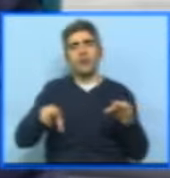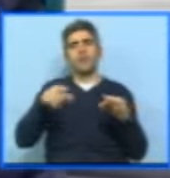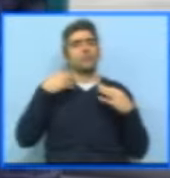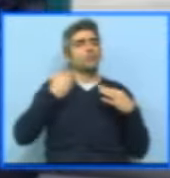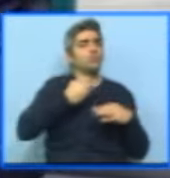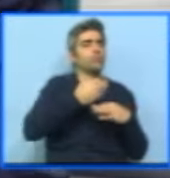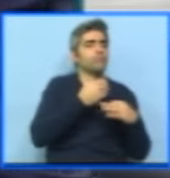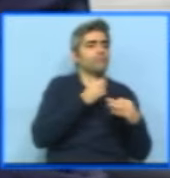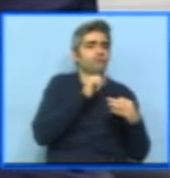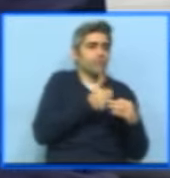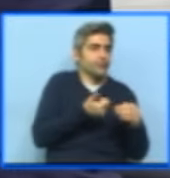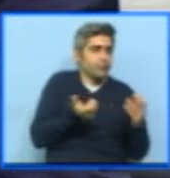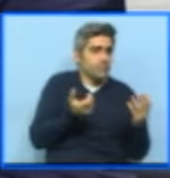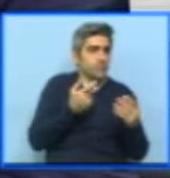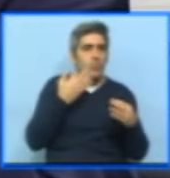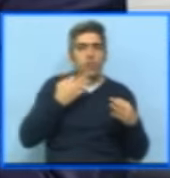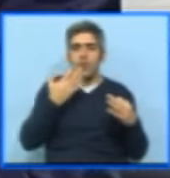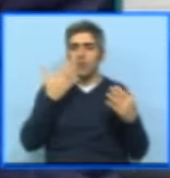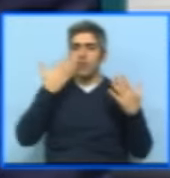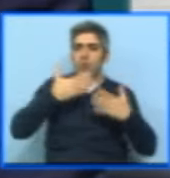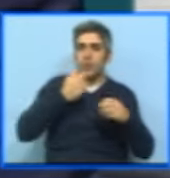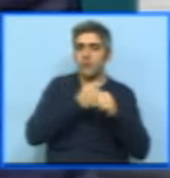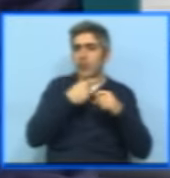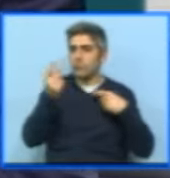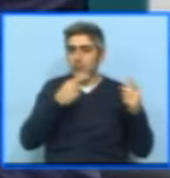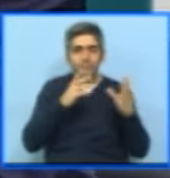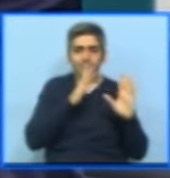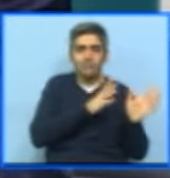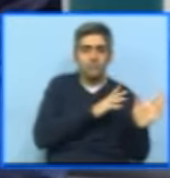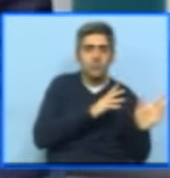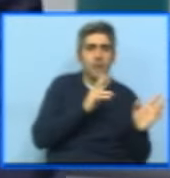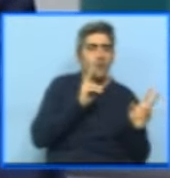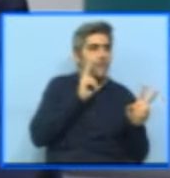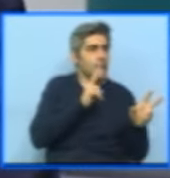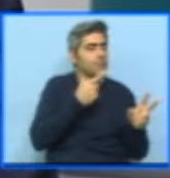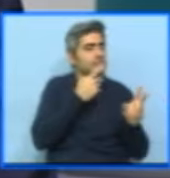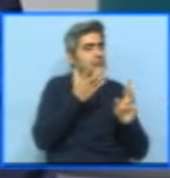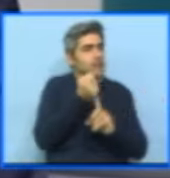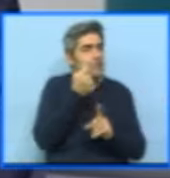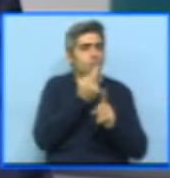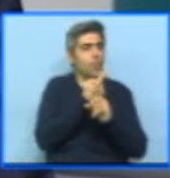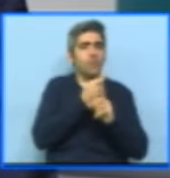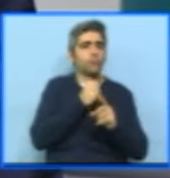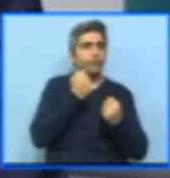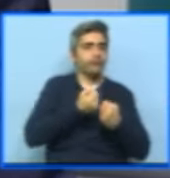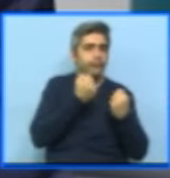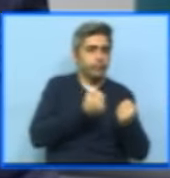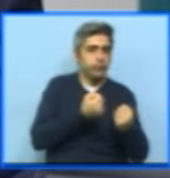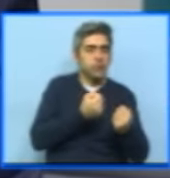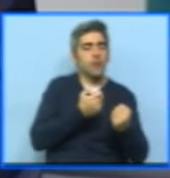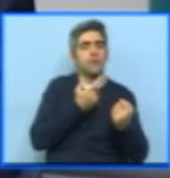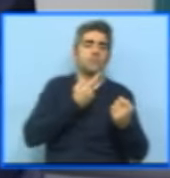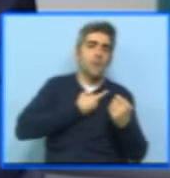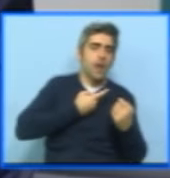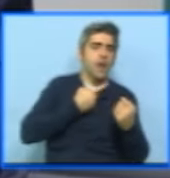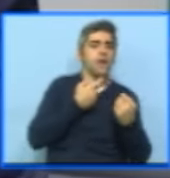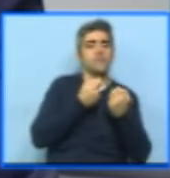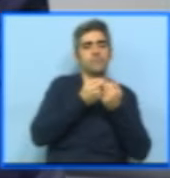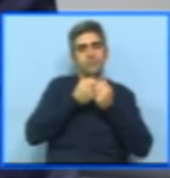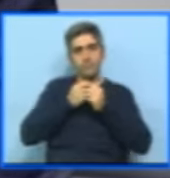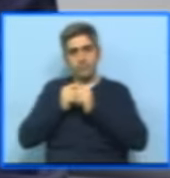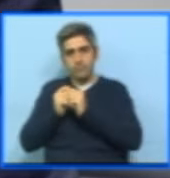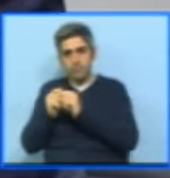do nosso viver não nos proporcionam, nem essa visão, nem essa percepção do espiritual. Eu creio que para se